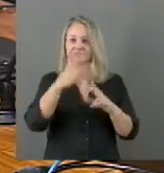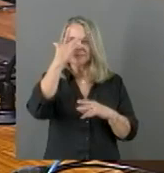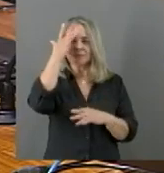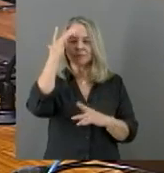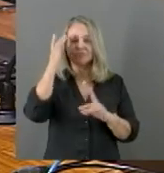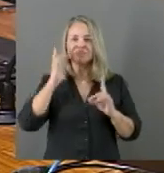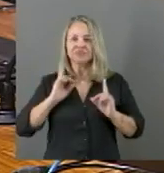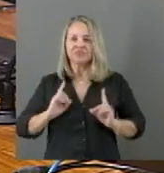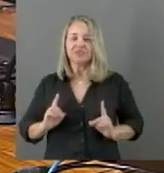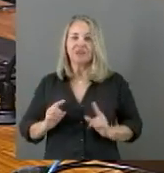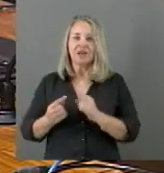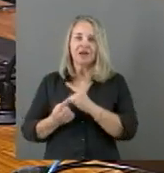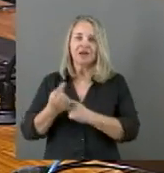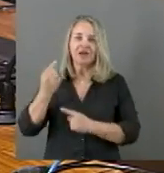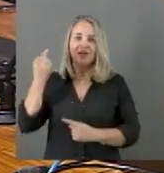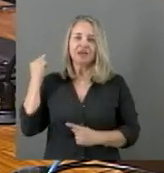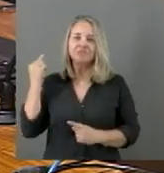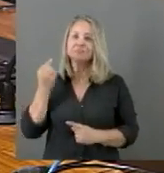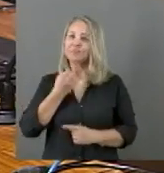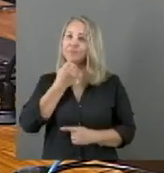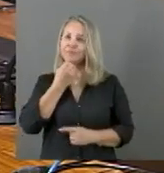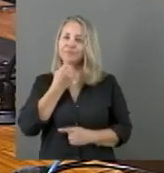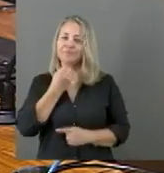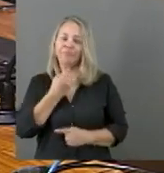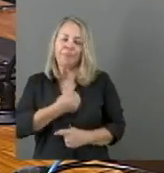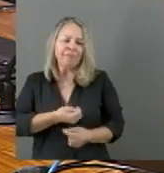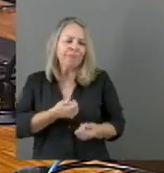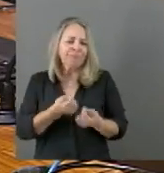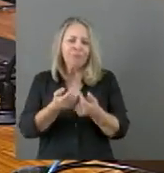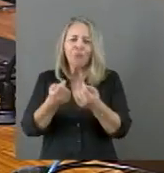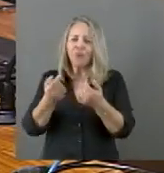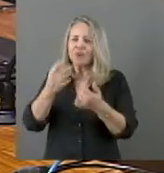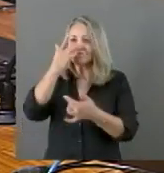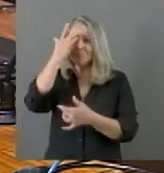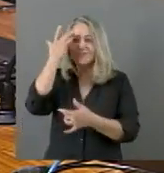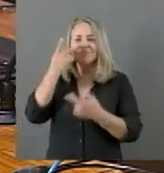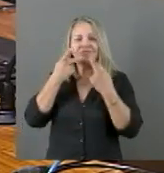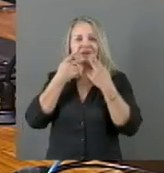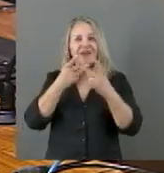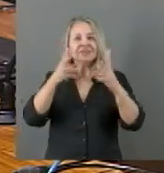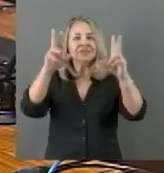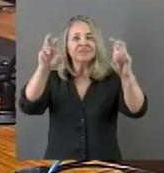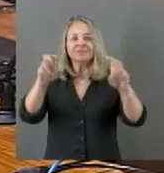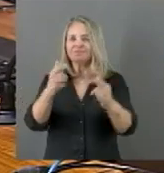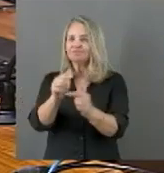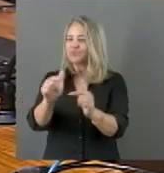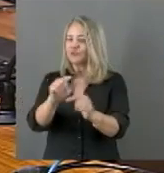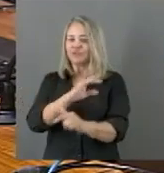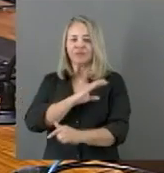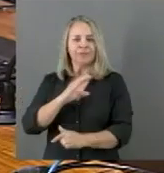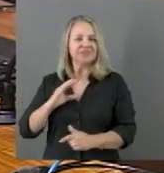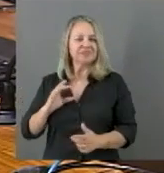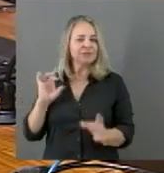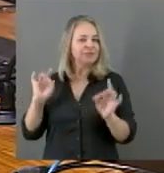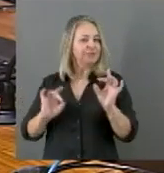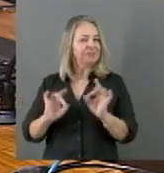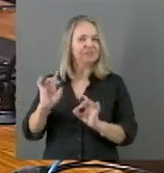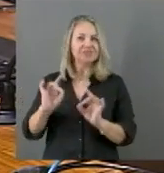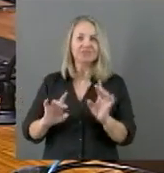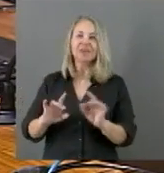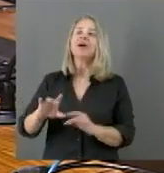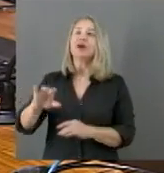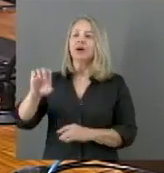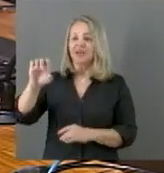Paim, quando poucas pessoas falavam do tema, nós não tínhamos nenhuma comissão específica, Eduardo estava